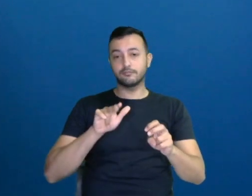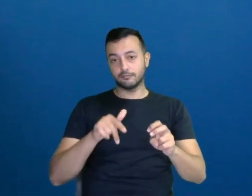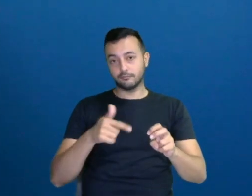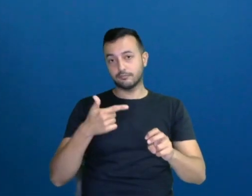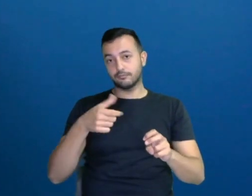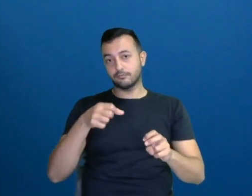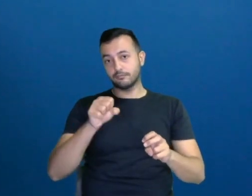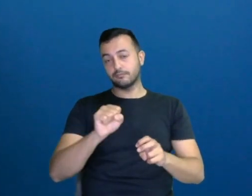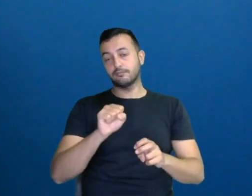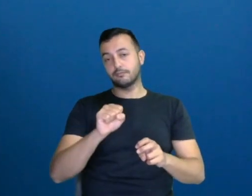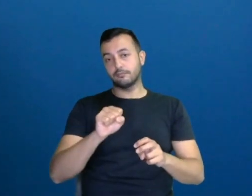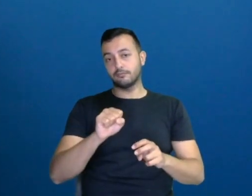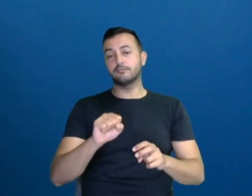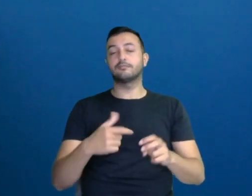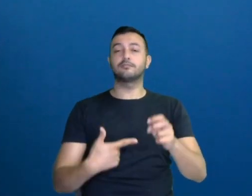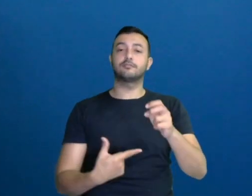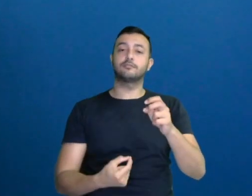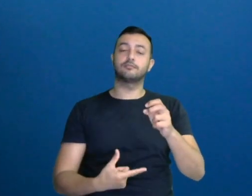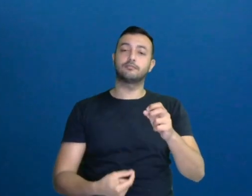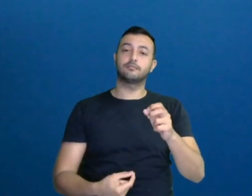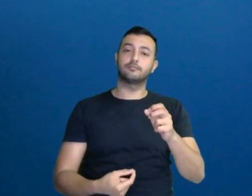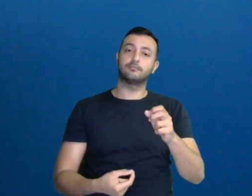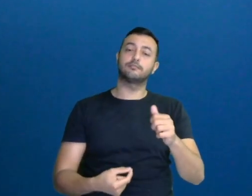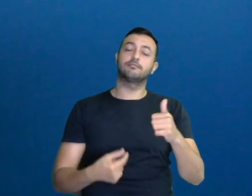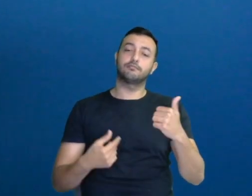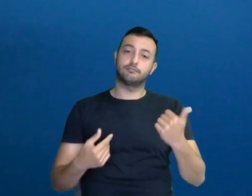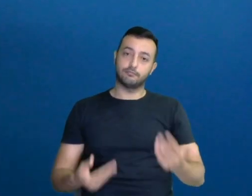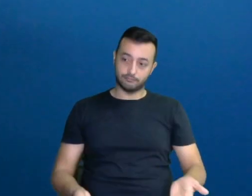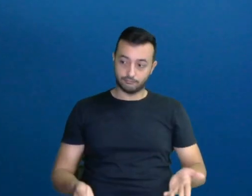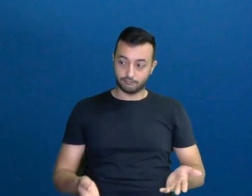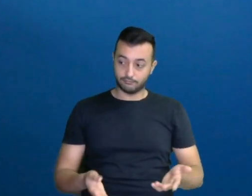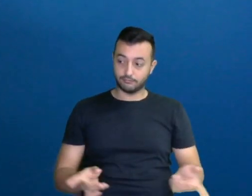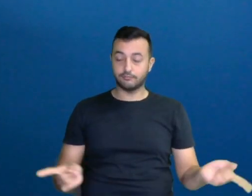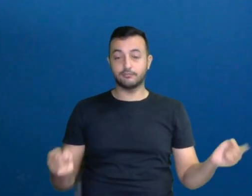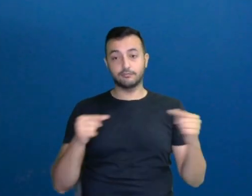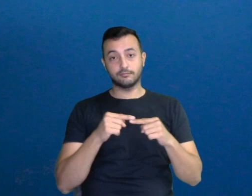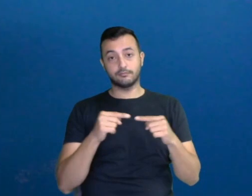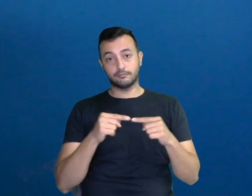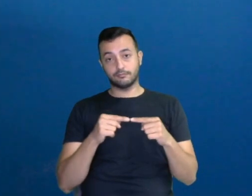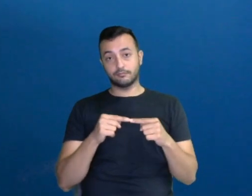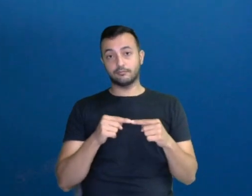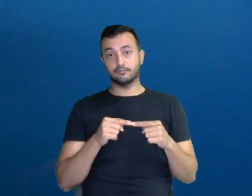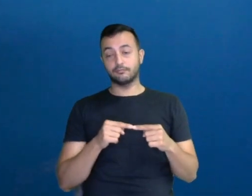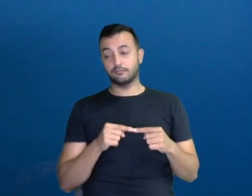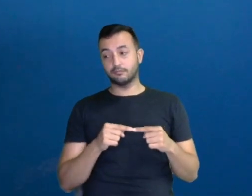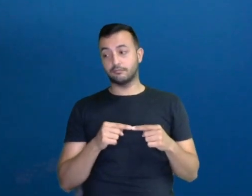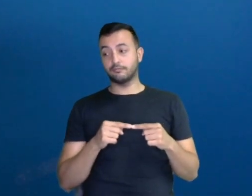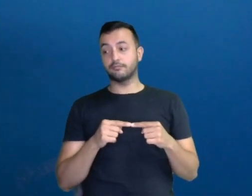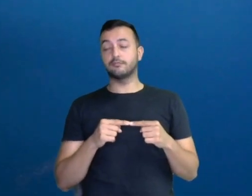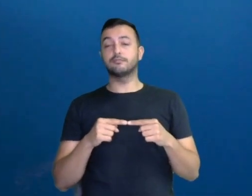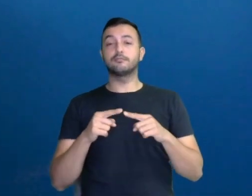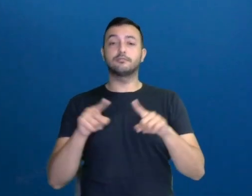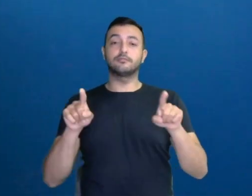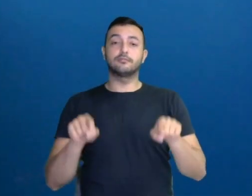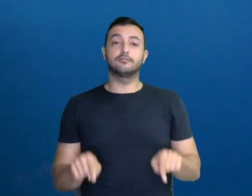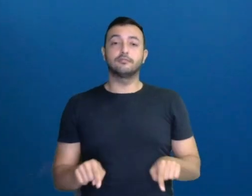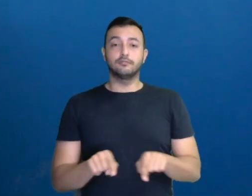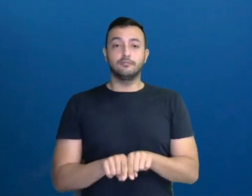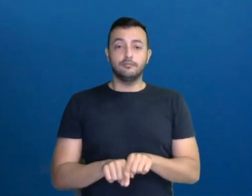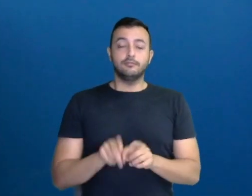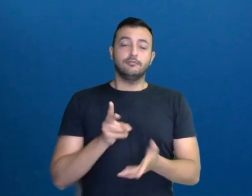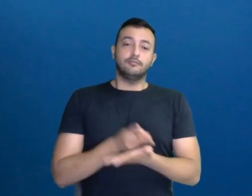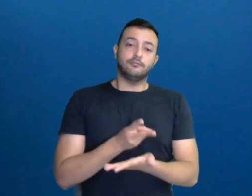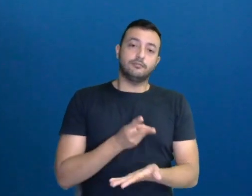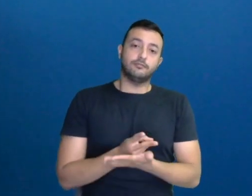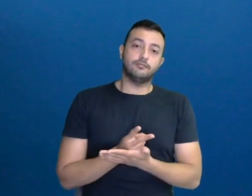a 28 sobre 20, tá? Então, associar este terreno, né,